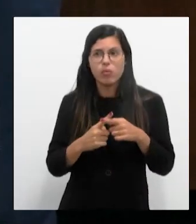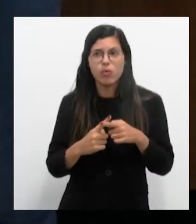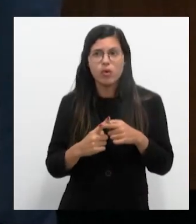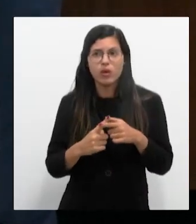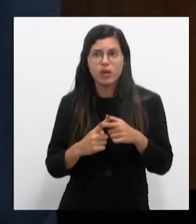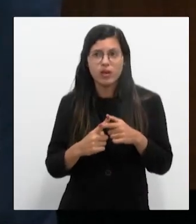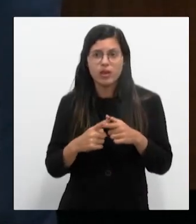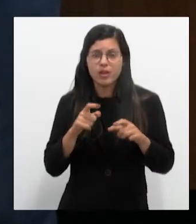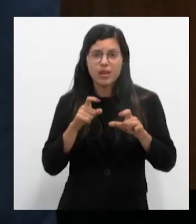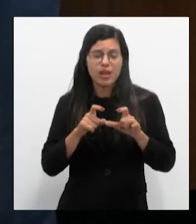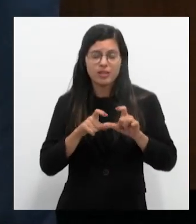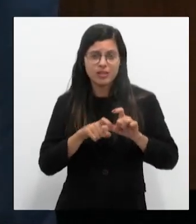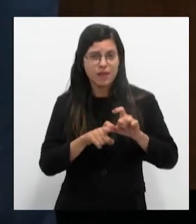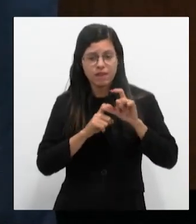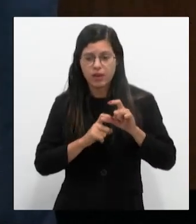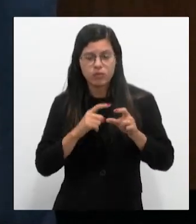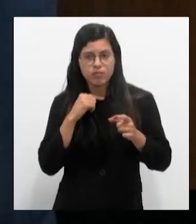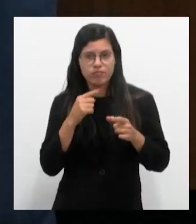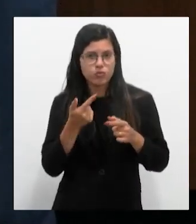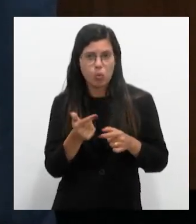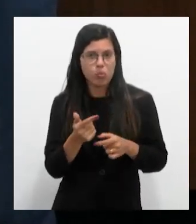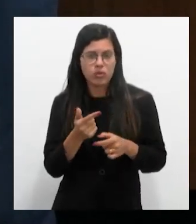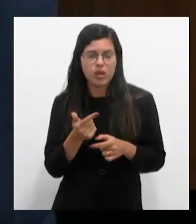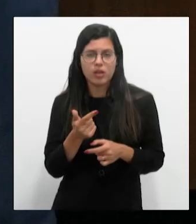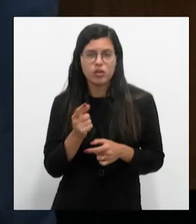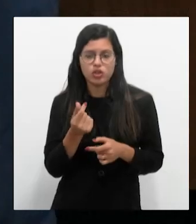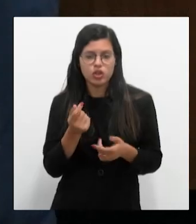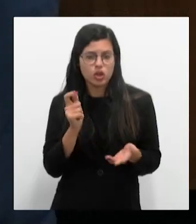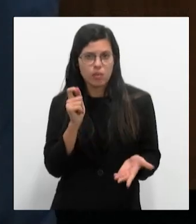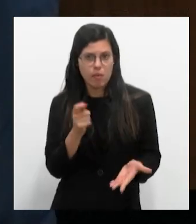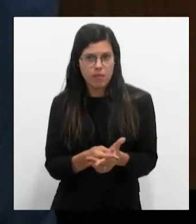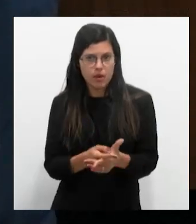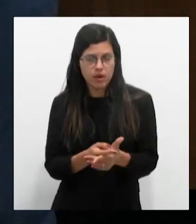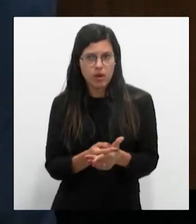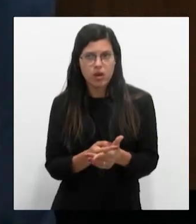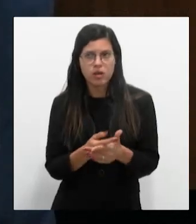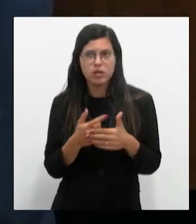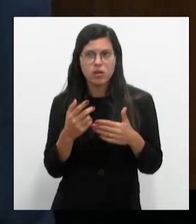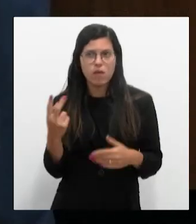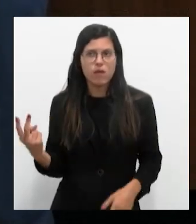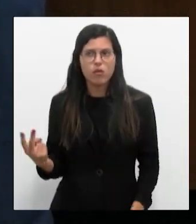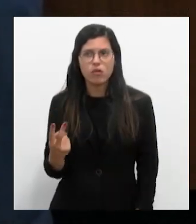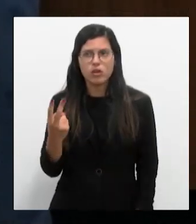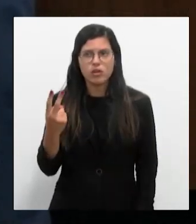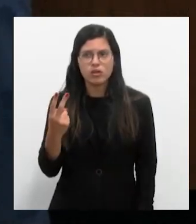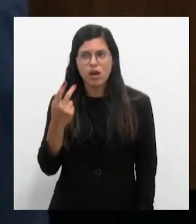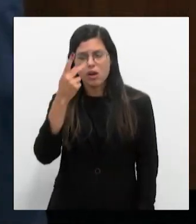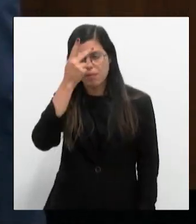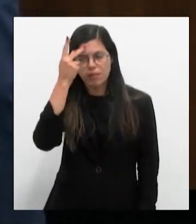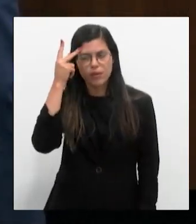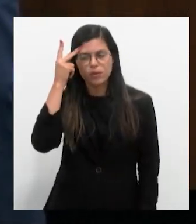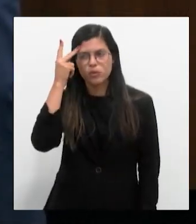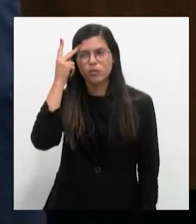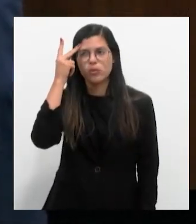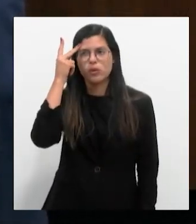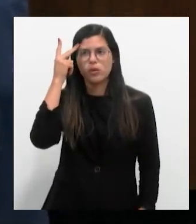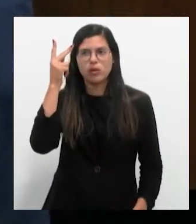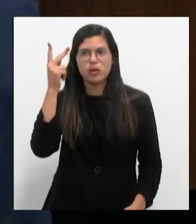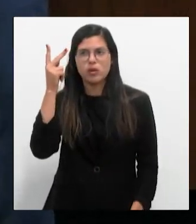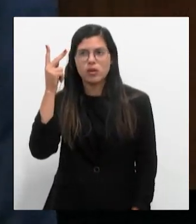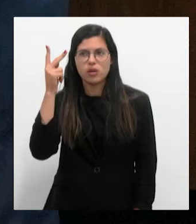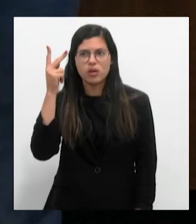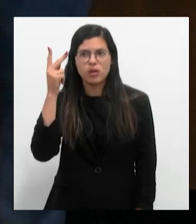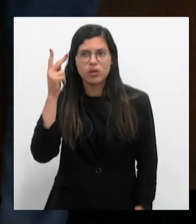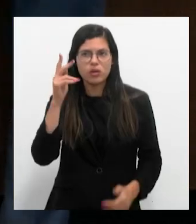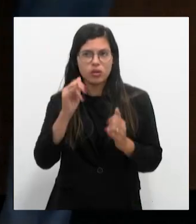tem dinheiro para pagar. Então, enaltecer, né, seja lá quem for que divulga as